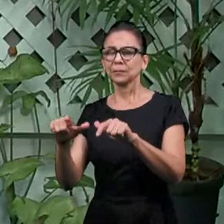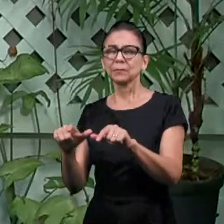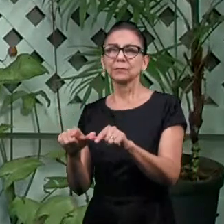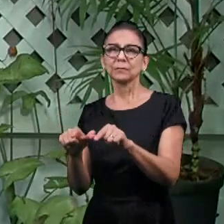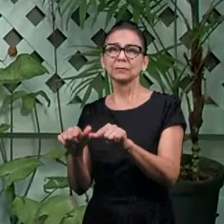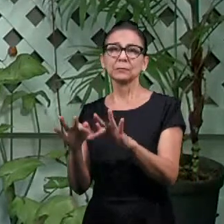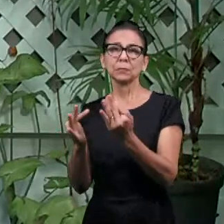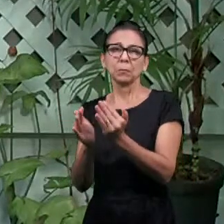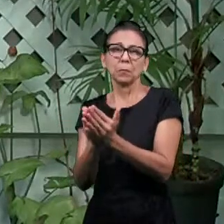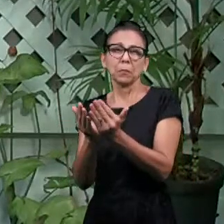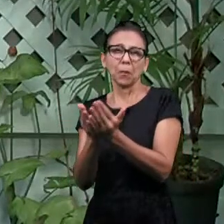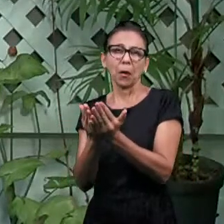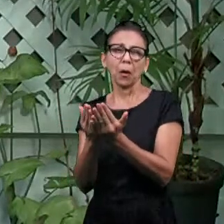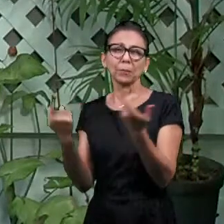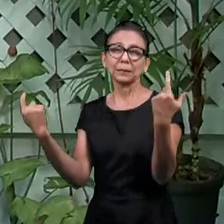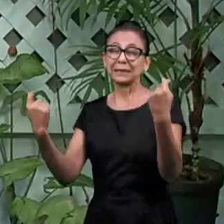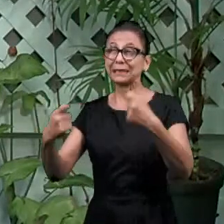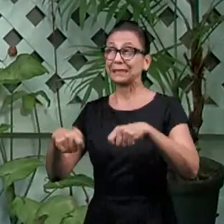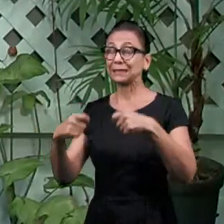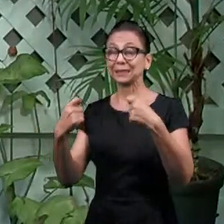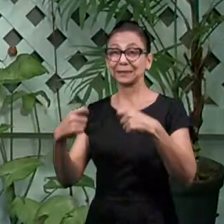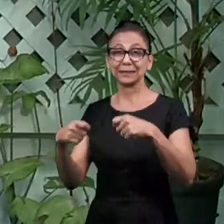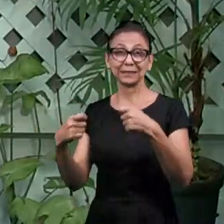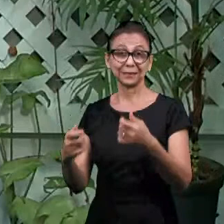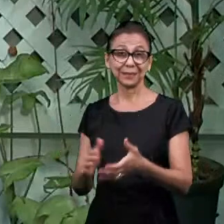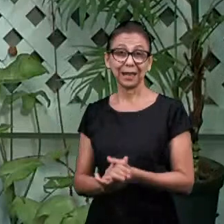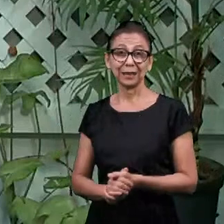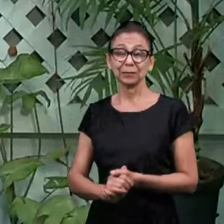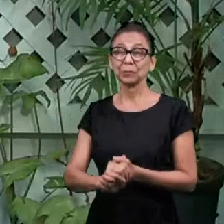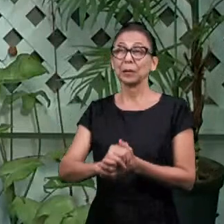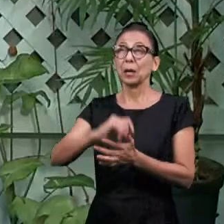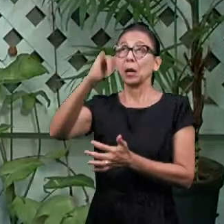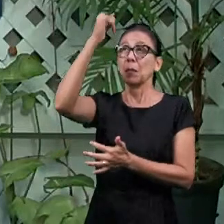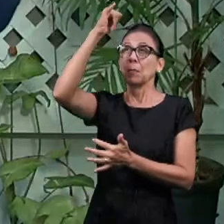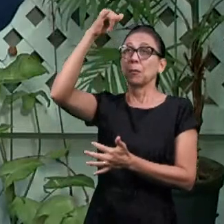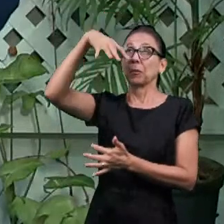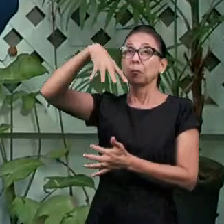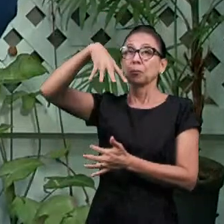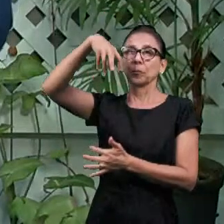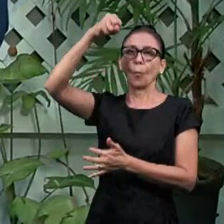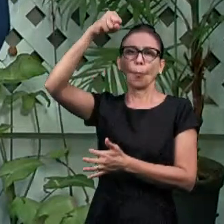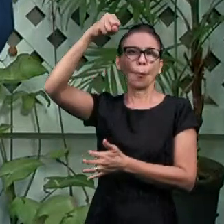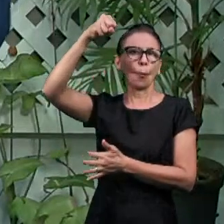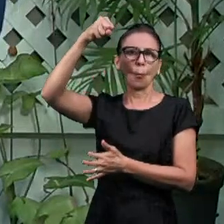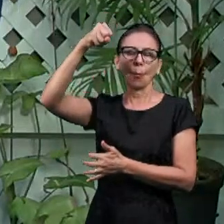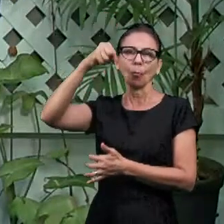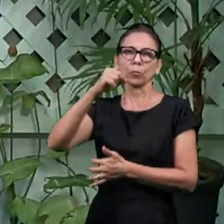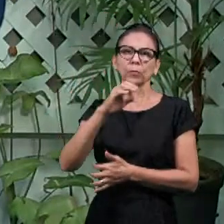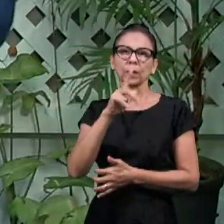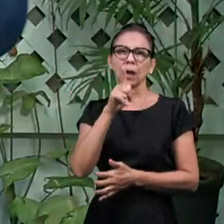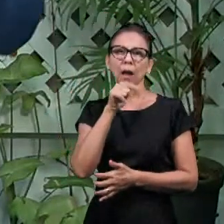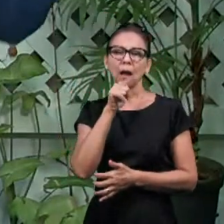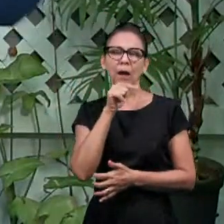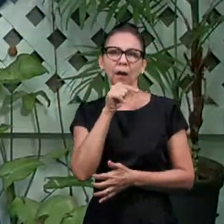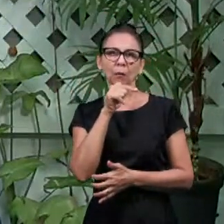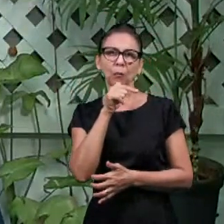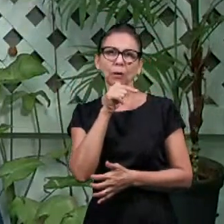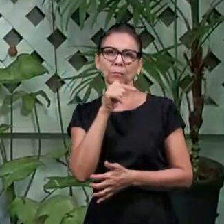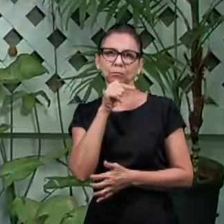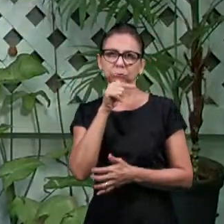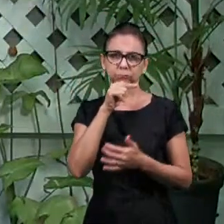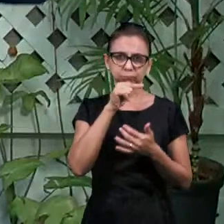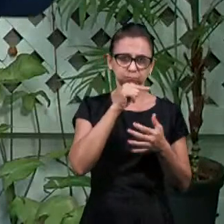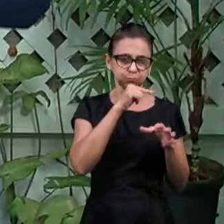necessitado de tantas coisas, porque não tinha luz elétrica, não tinha água encanada, era uma torneira só